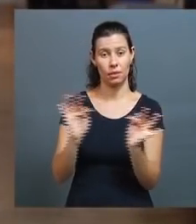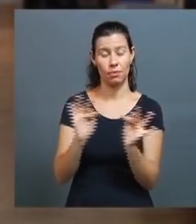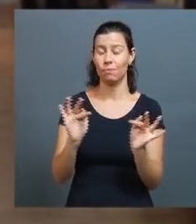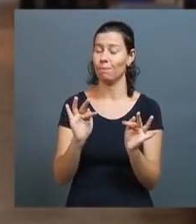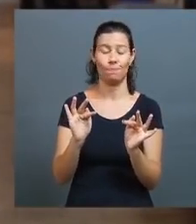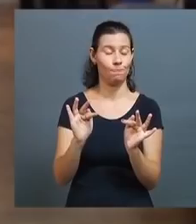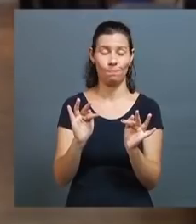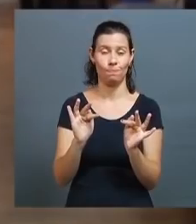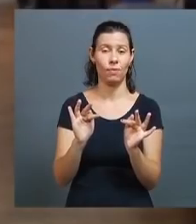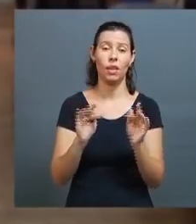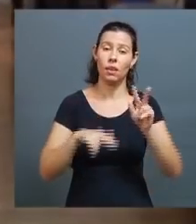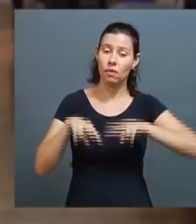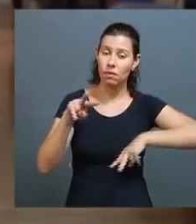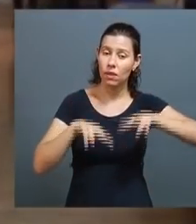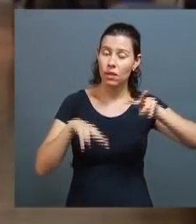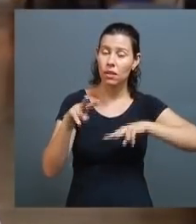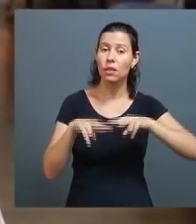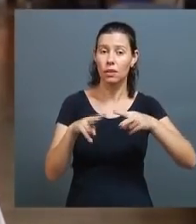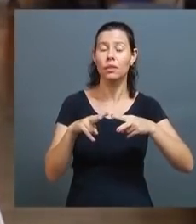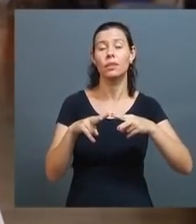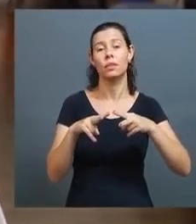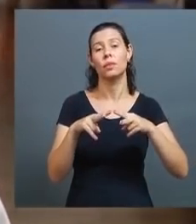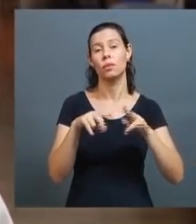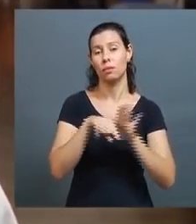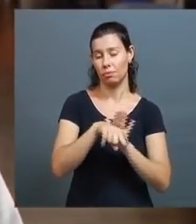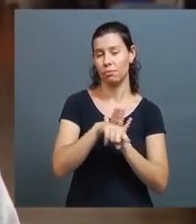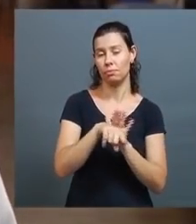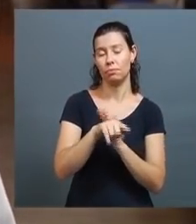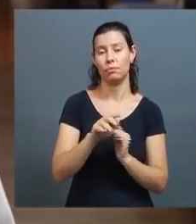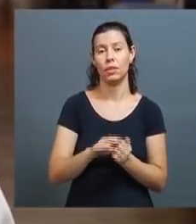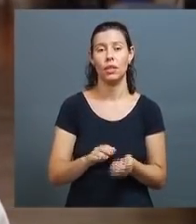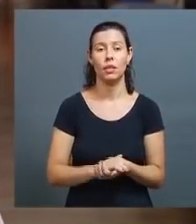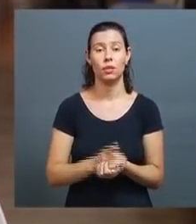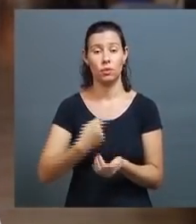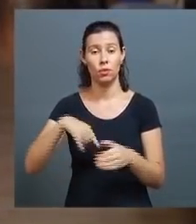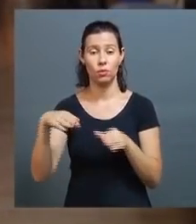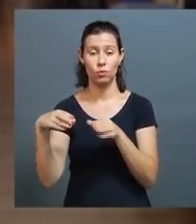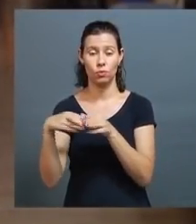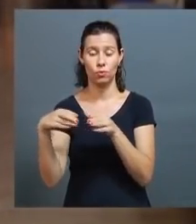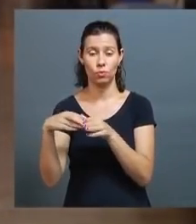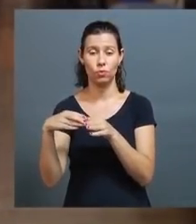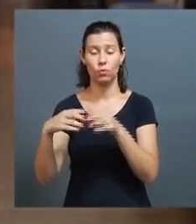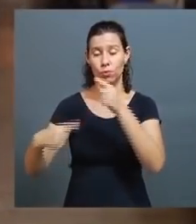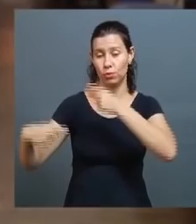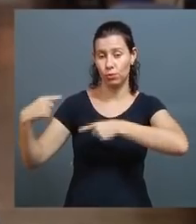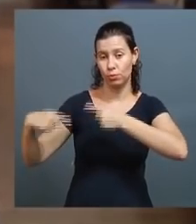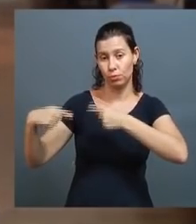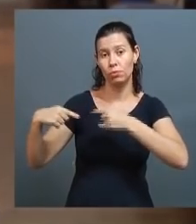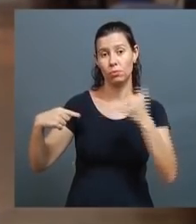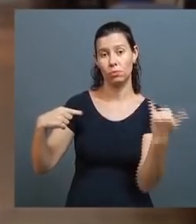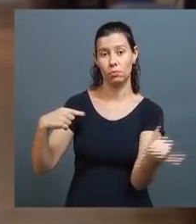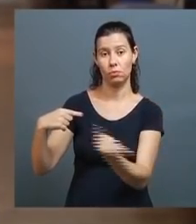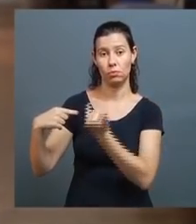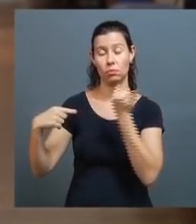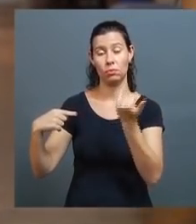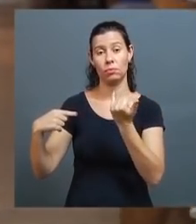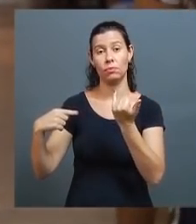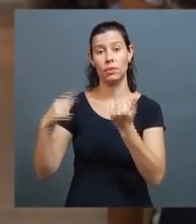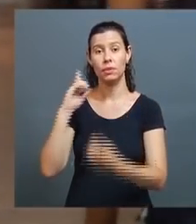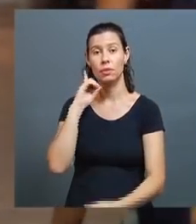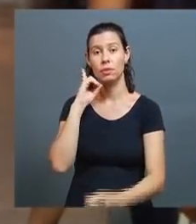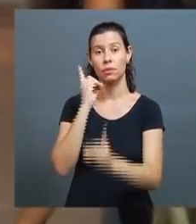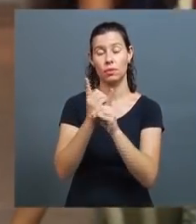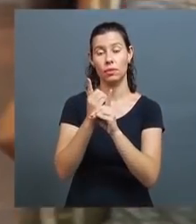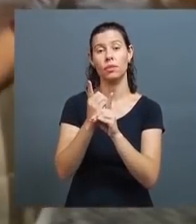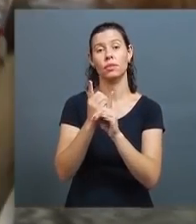avaliar. Então, por isso a importância de nós avaliarmos em equipe, discutirmos os casos em equipe, para que esse diagnóstico seja